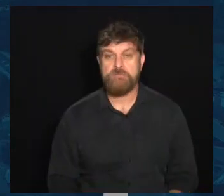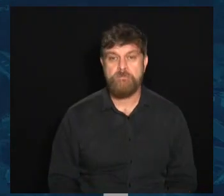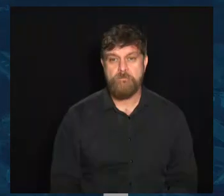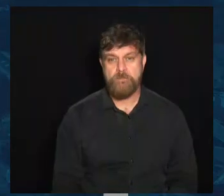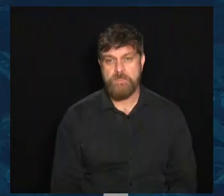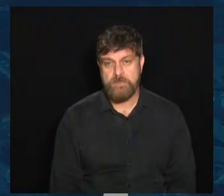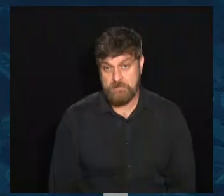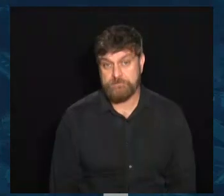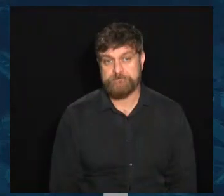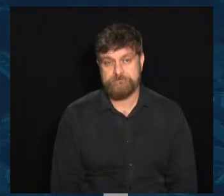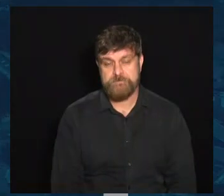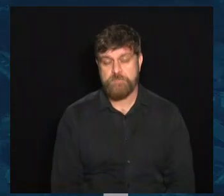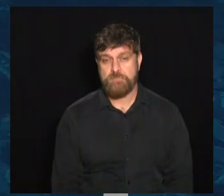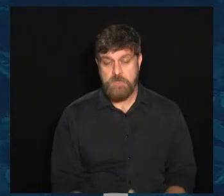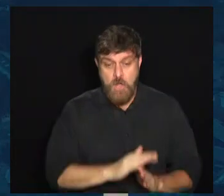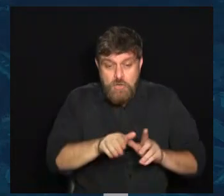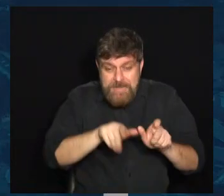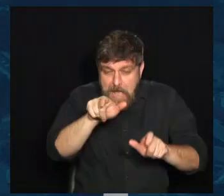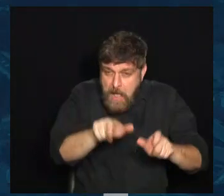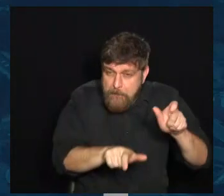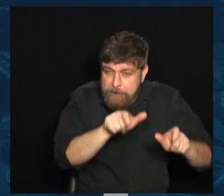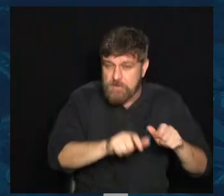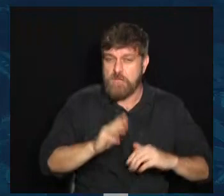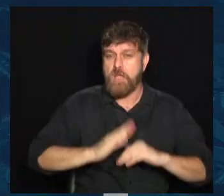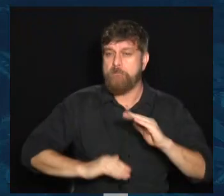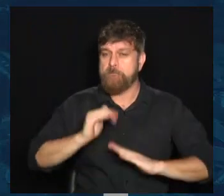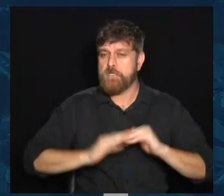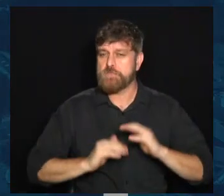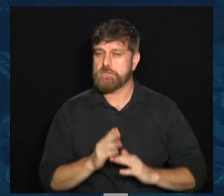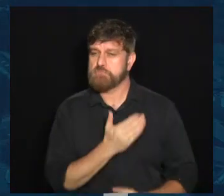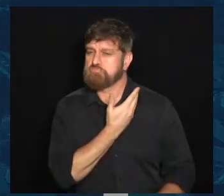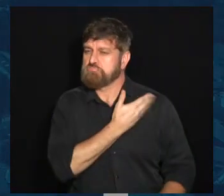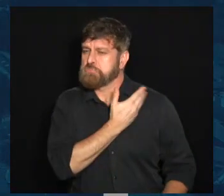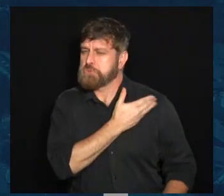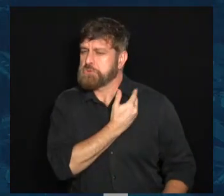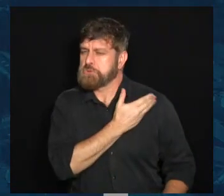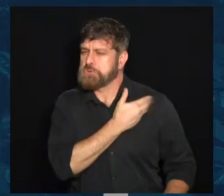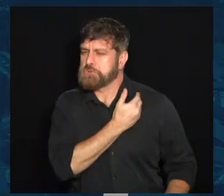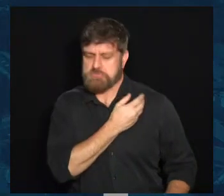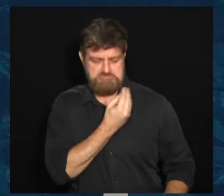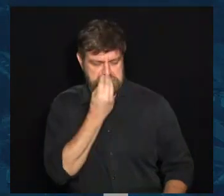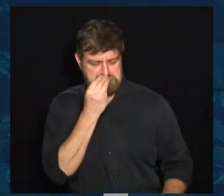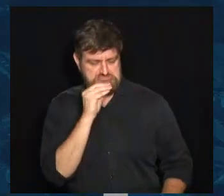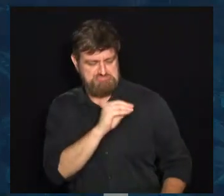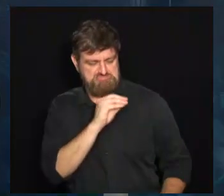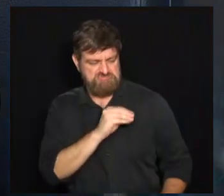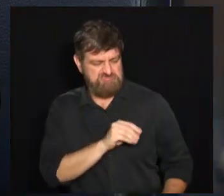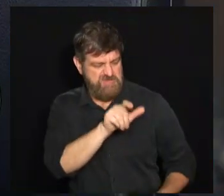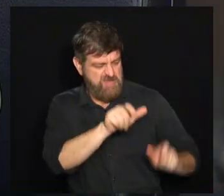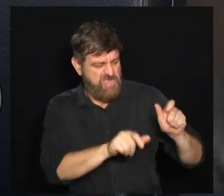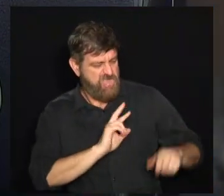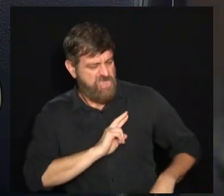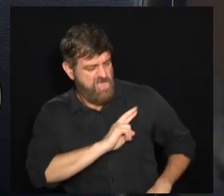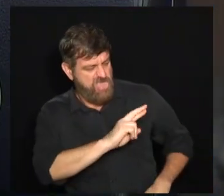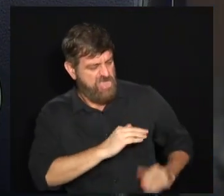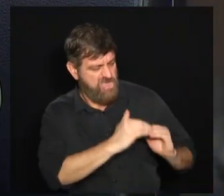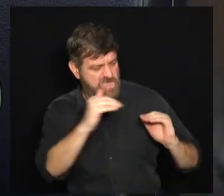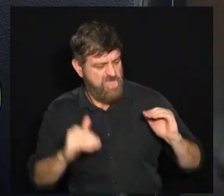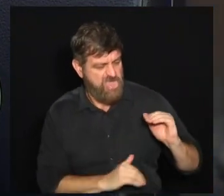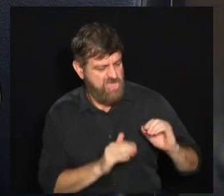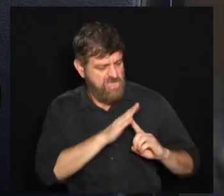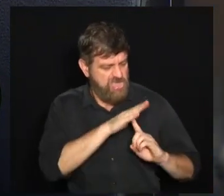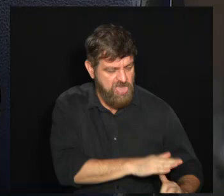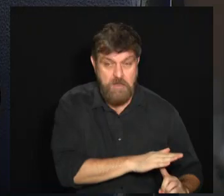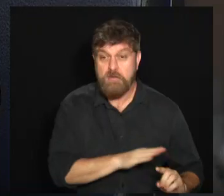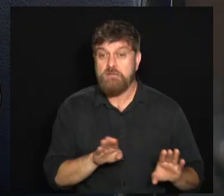religioso. Assim, toda pessoa que cometer alguma manifestação ou algum ato discriminatório contra qualquer